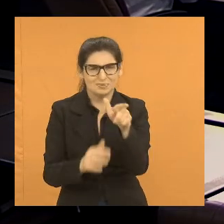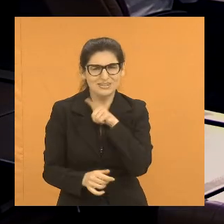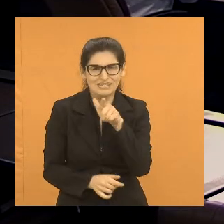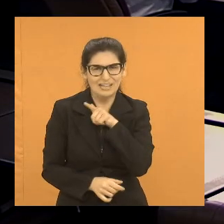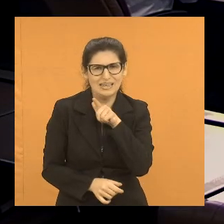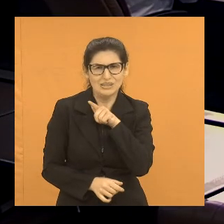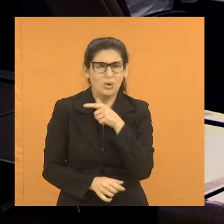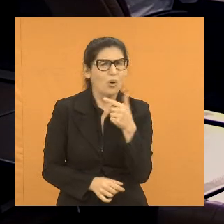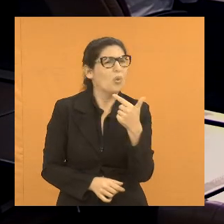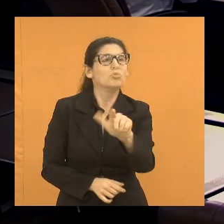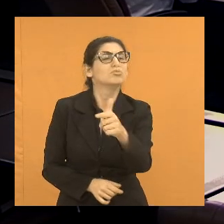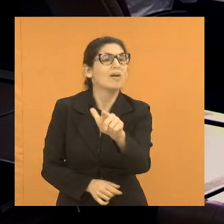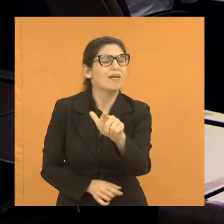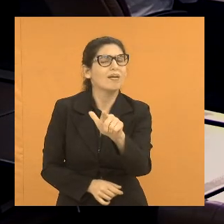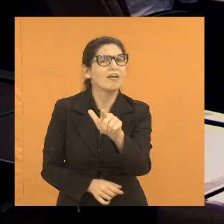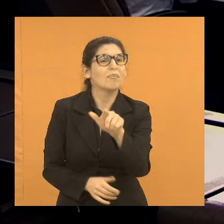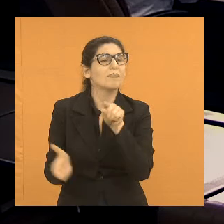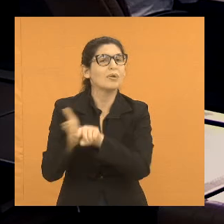pergunta.